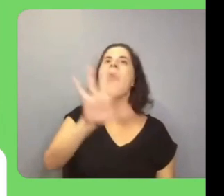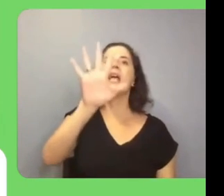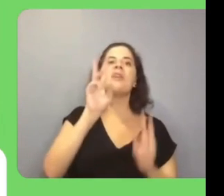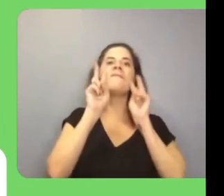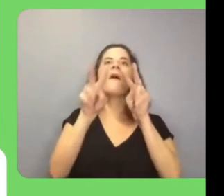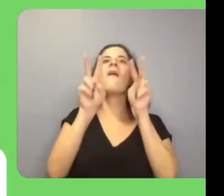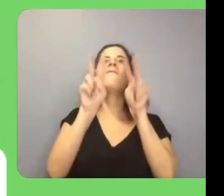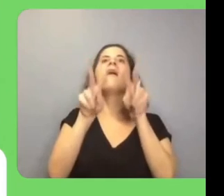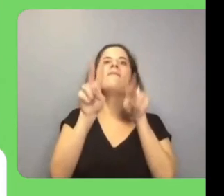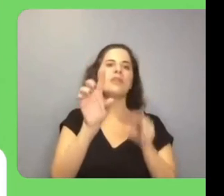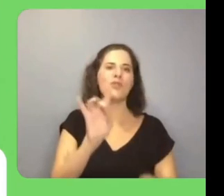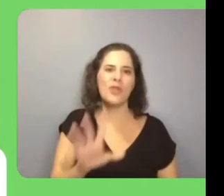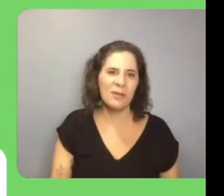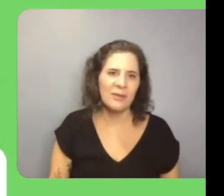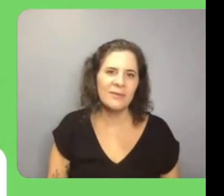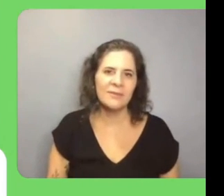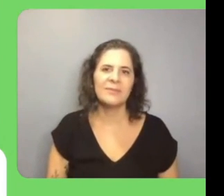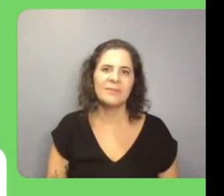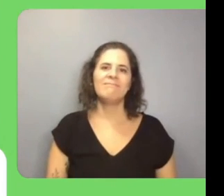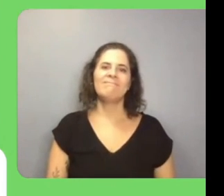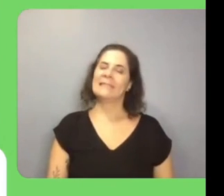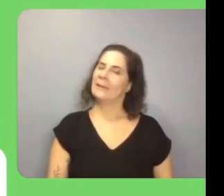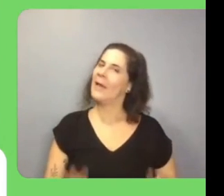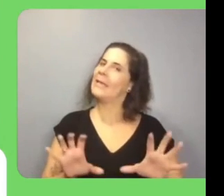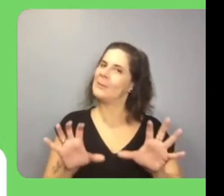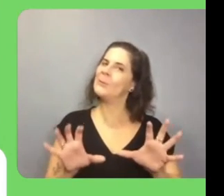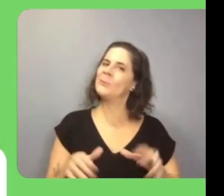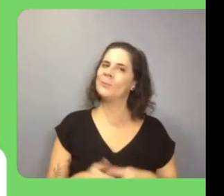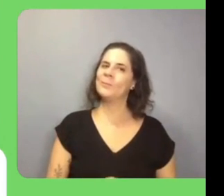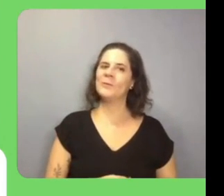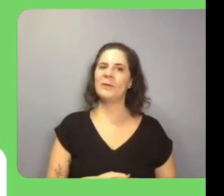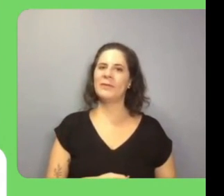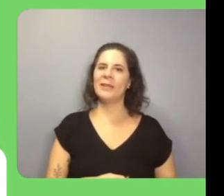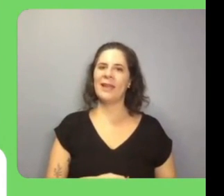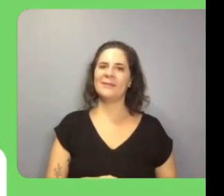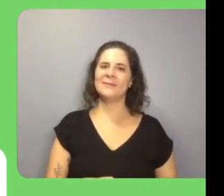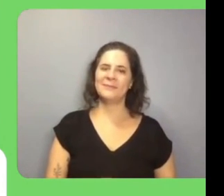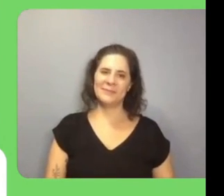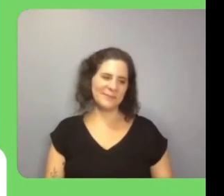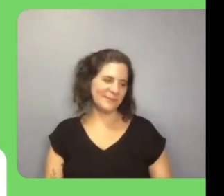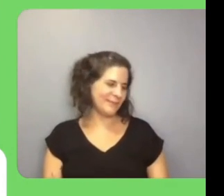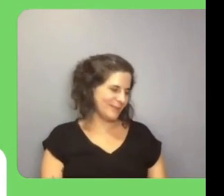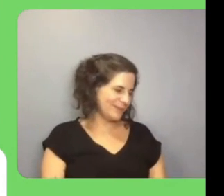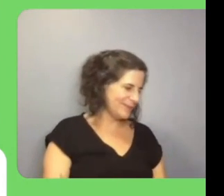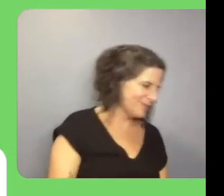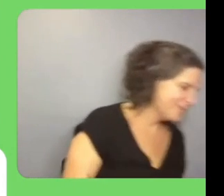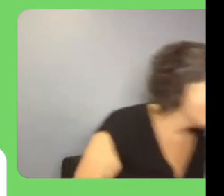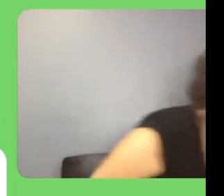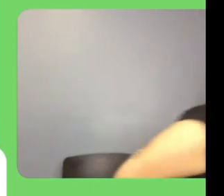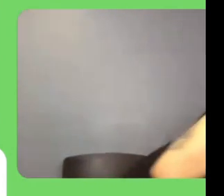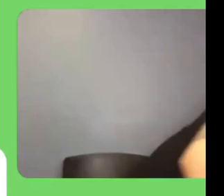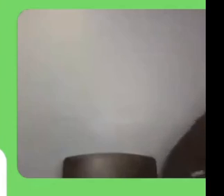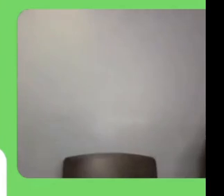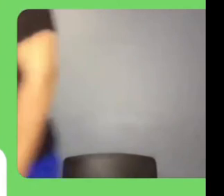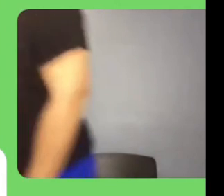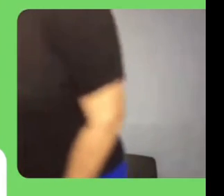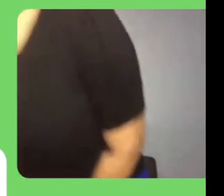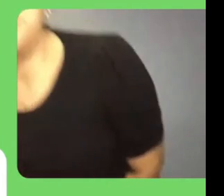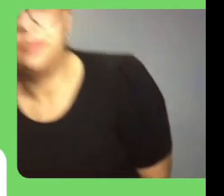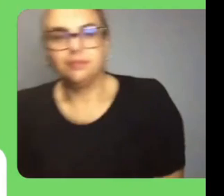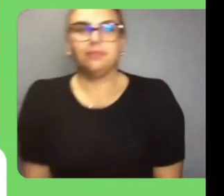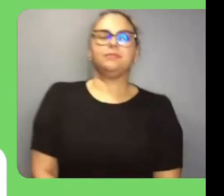tipo, é isso. Ou então aqueles caras que, sei lá, confunde, sei lá, a